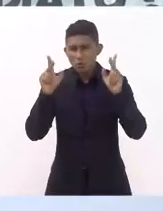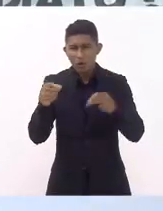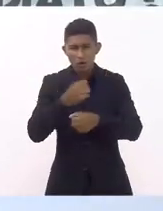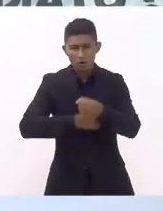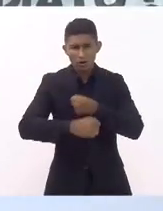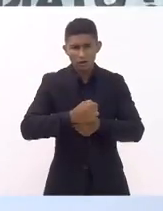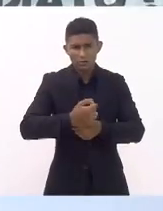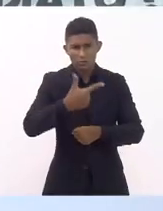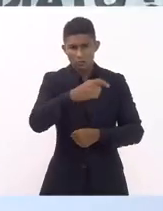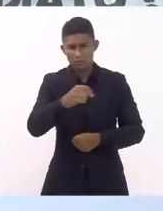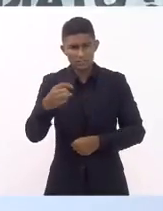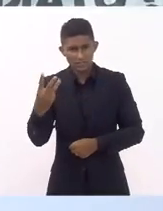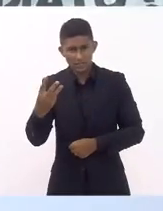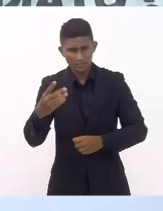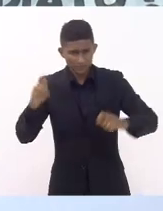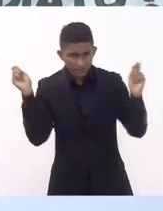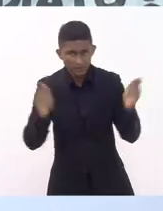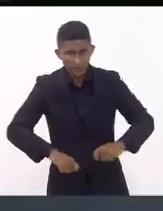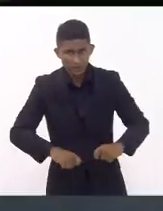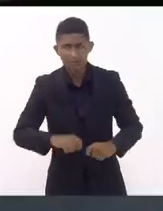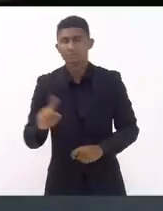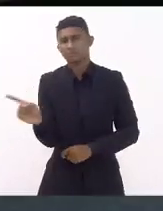Então,